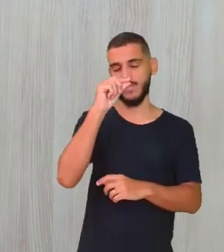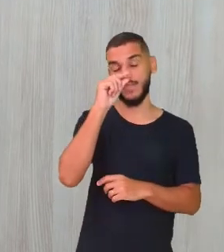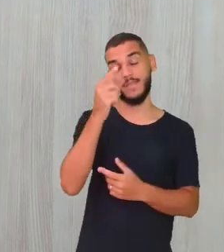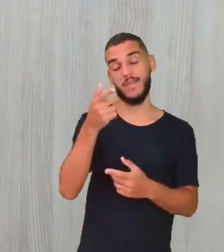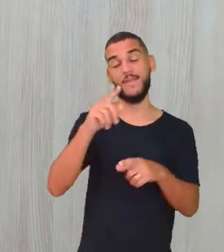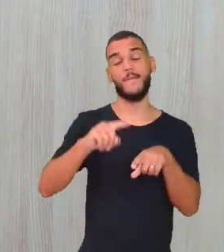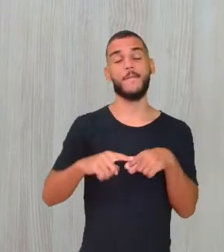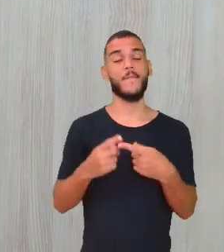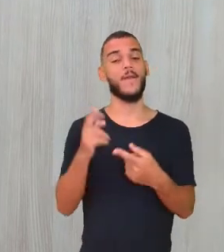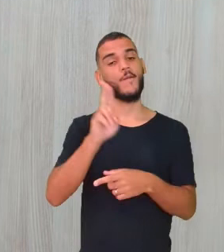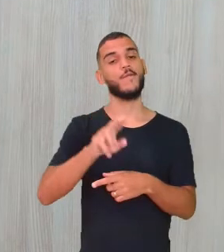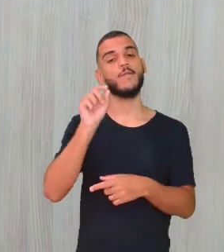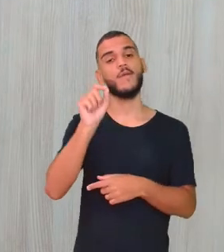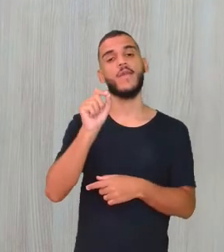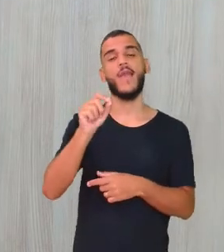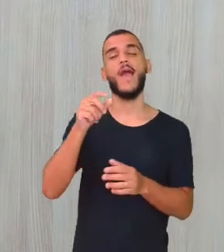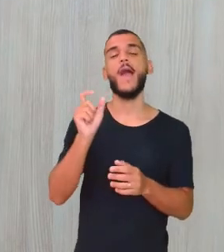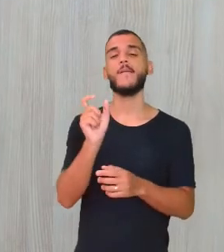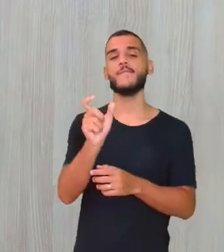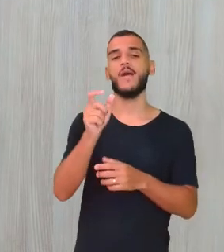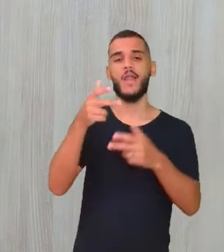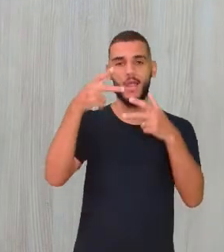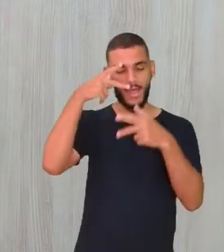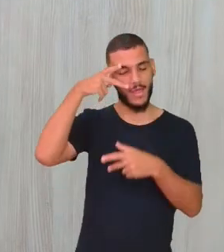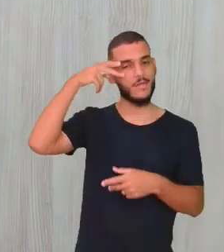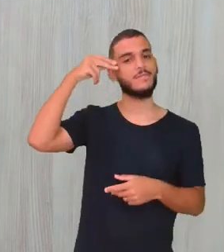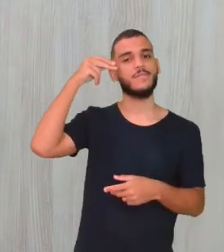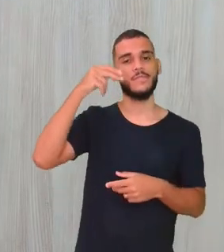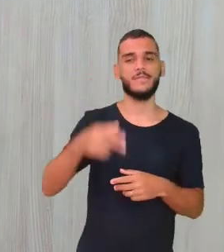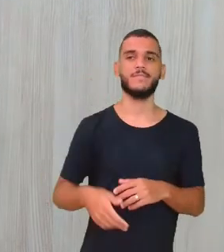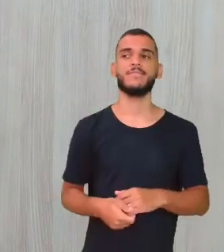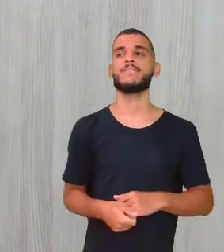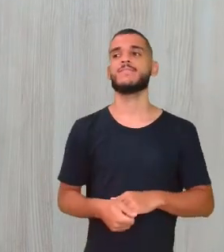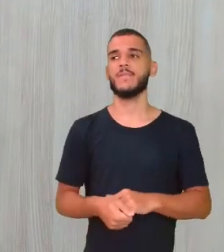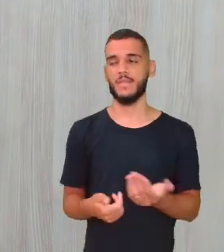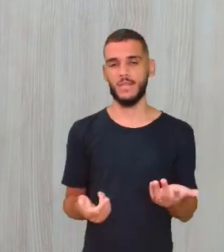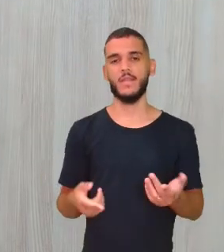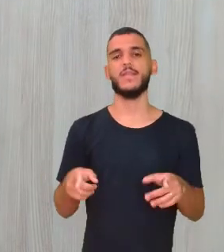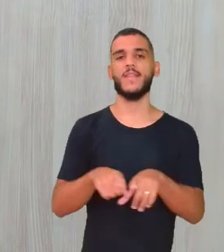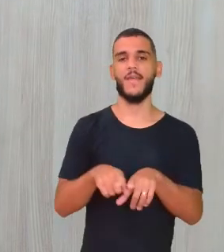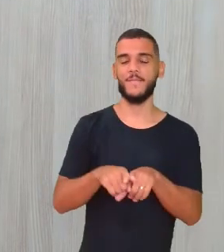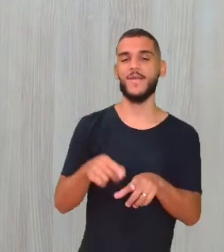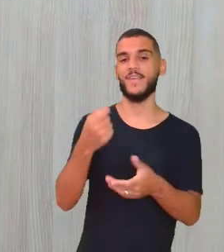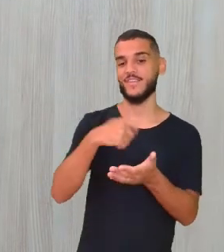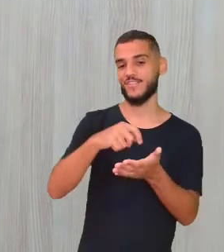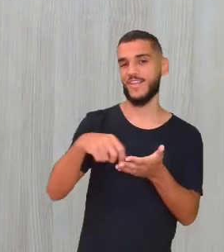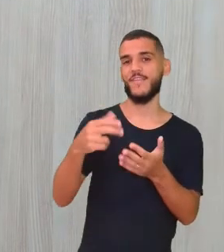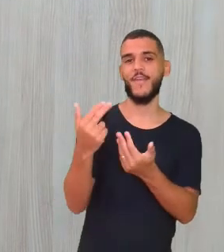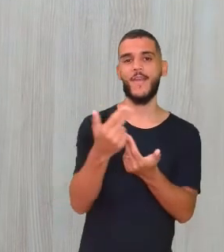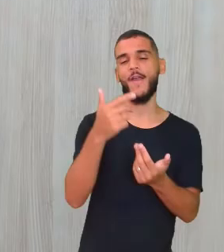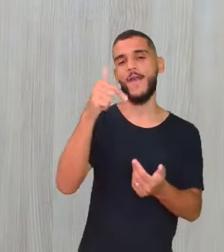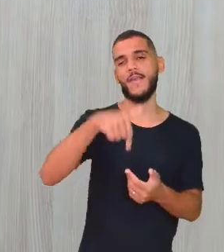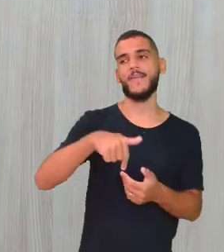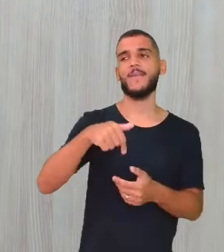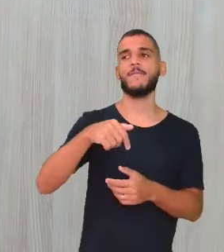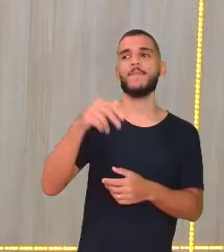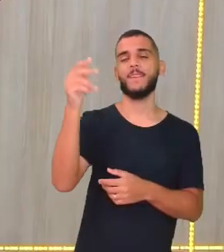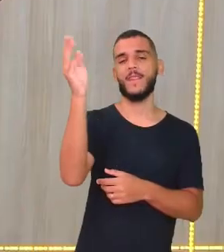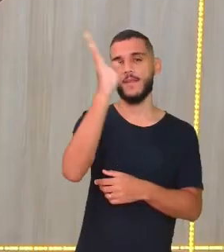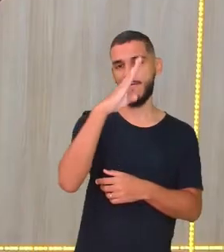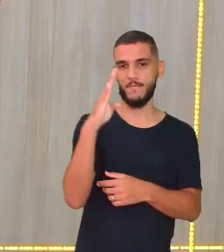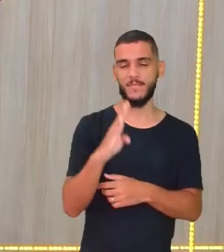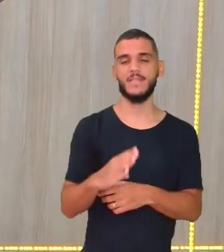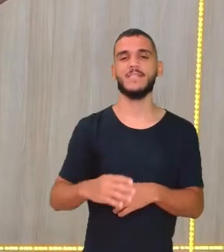a gente usa o sutiã. Inclusive, abrasileiramos a grafia, né? Pois é. Ou sutiã,